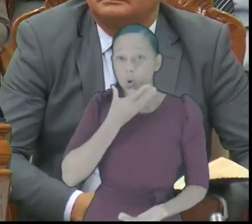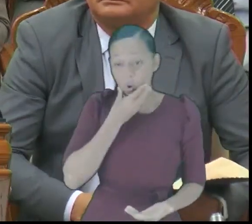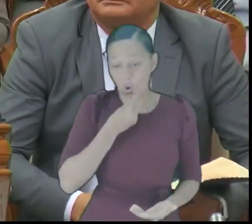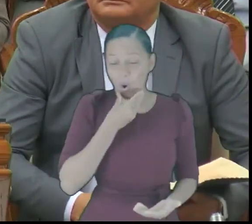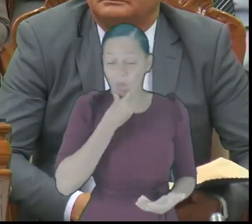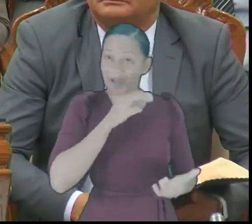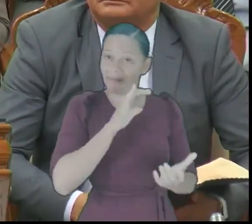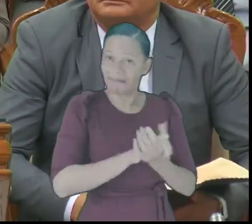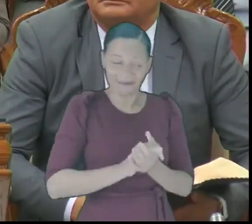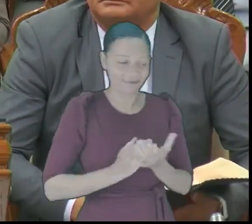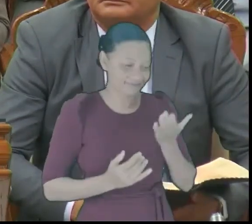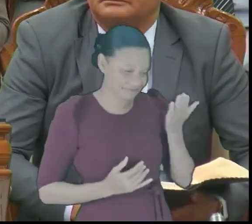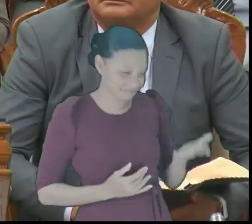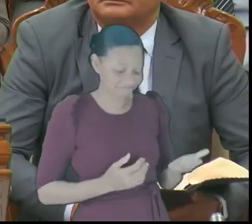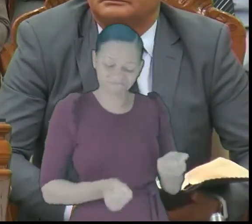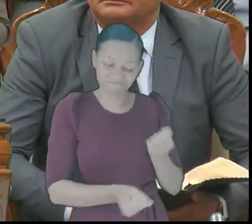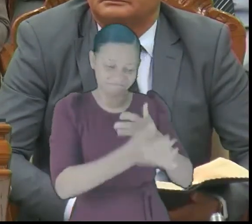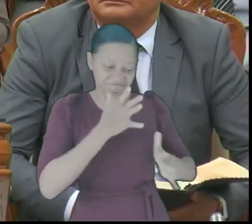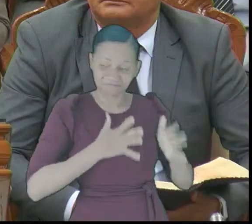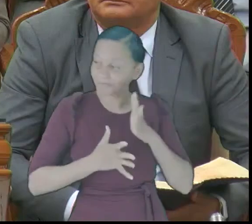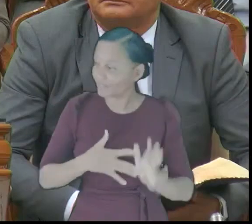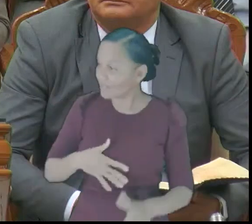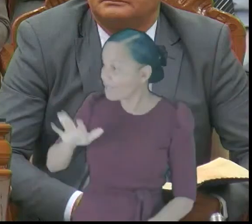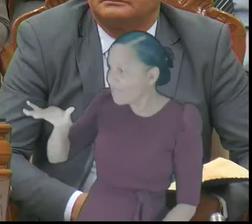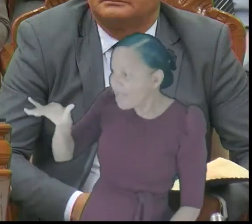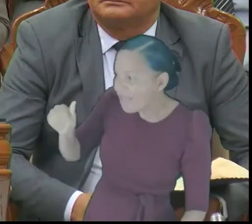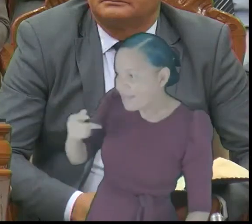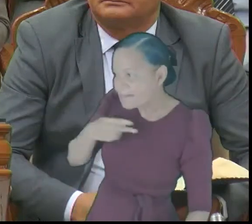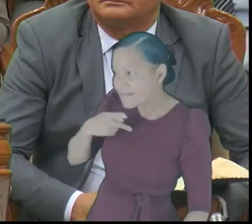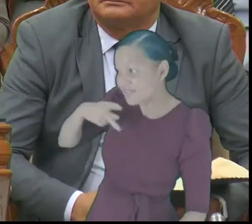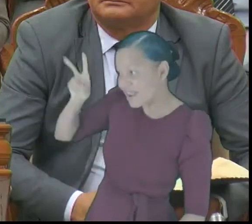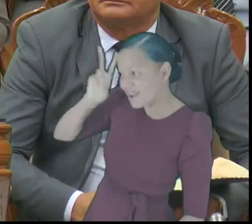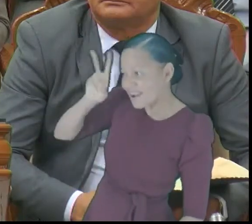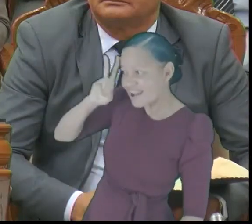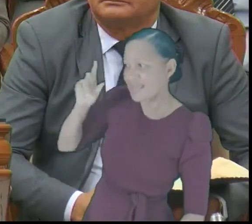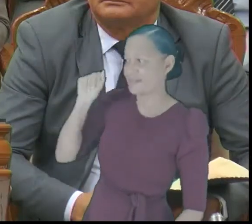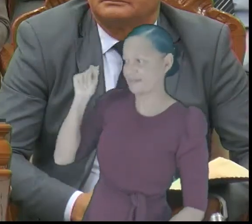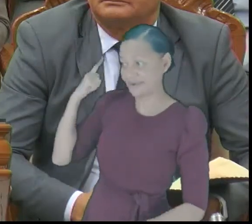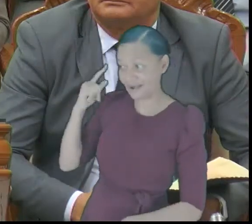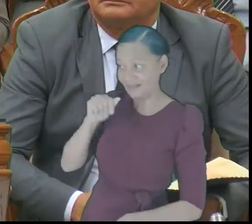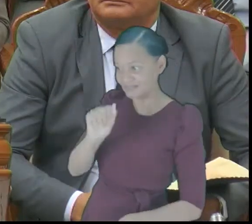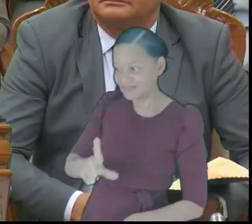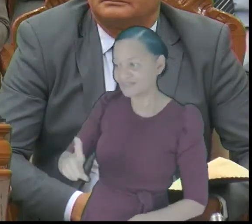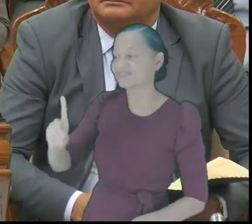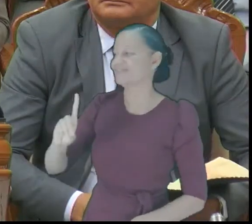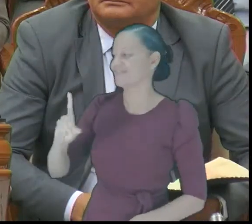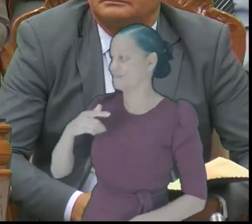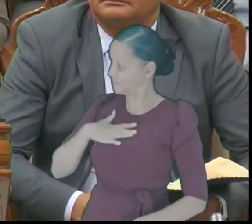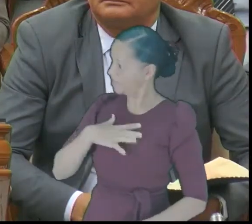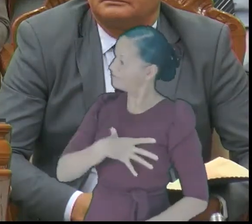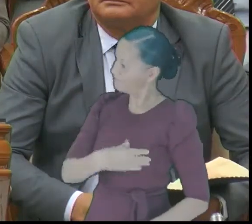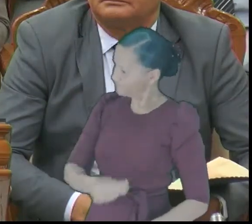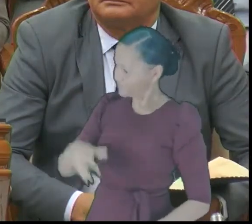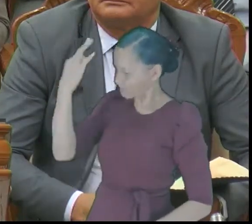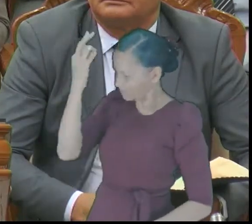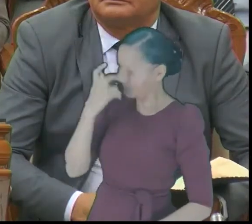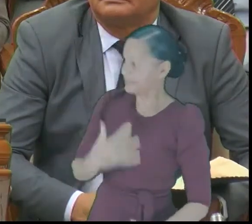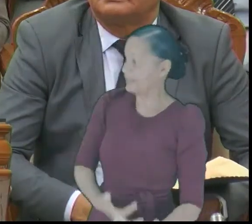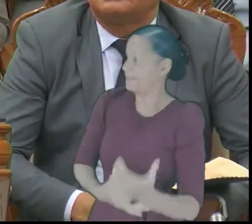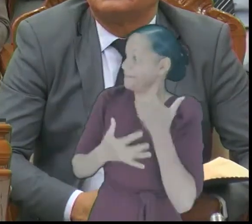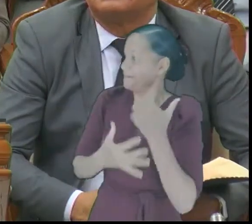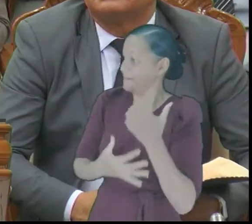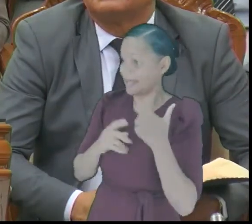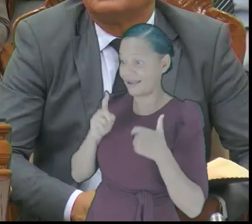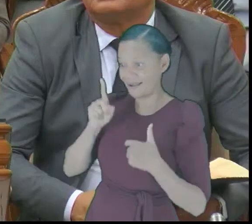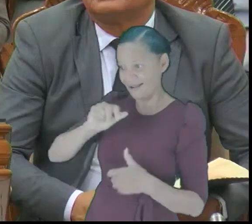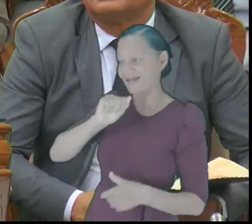e ele disse: pastor, a minha filha foi batizada naquela noite. Hoje ela já é casada, já é mãe, e ela estava no meu braço lá